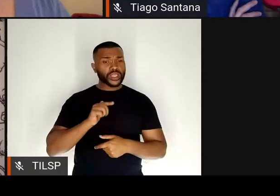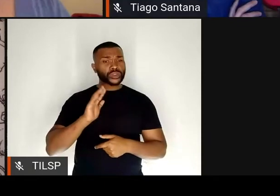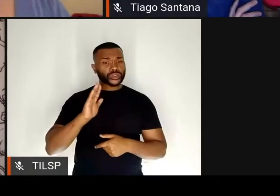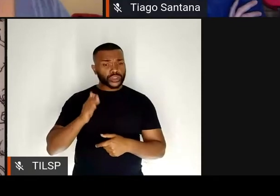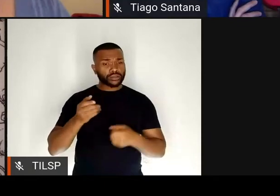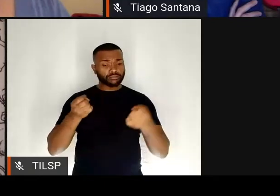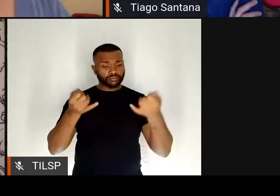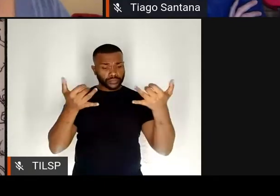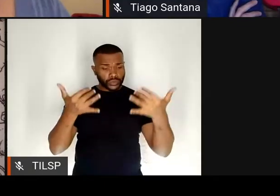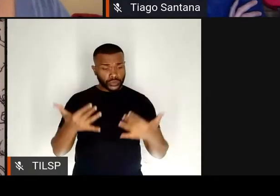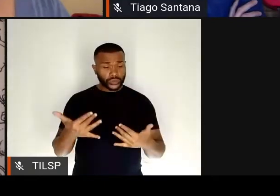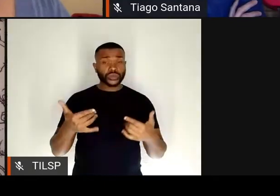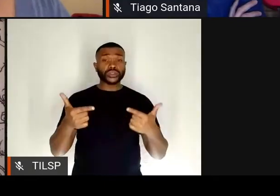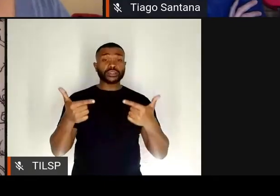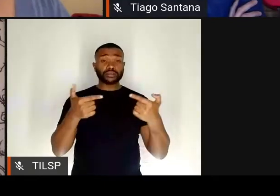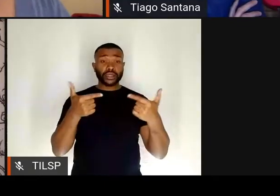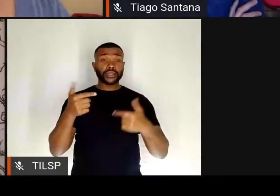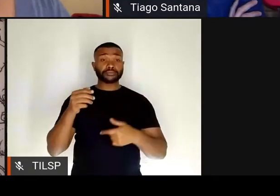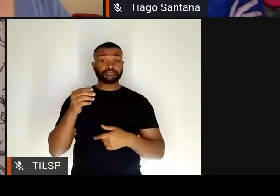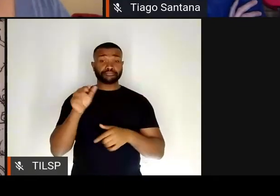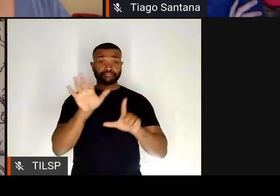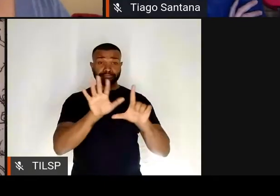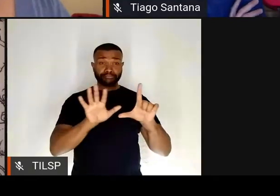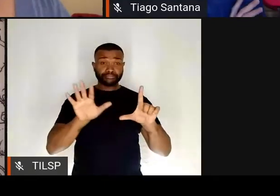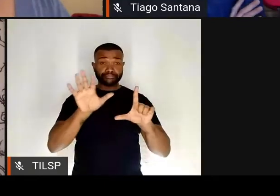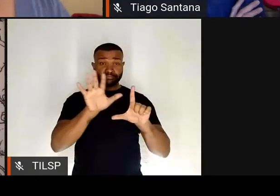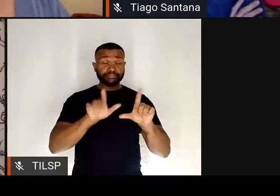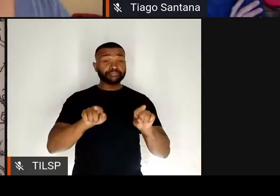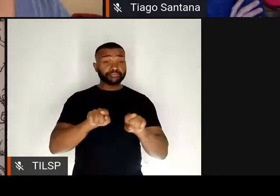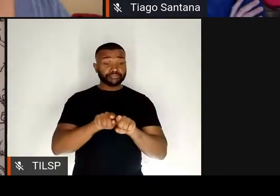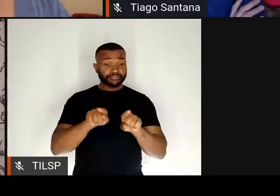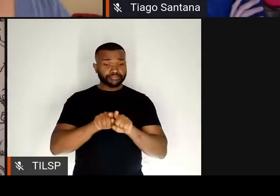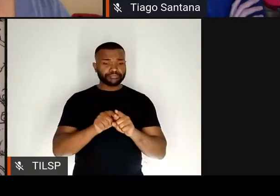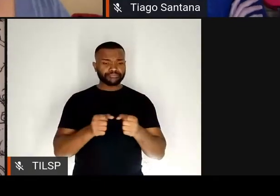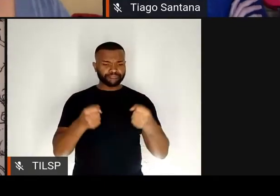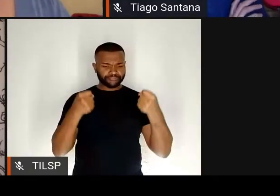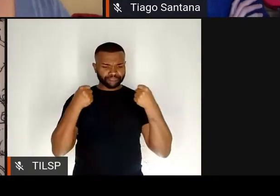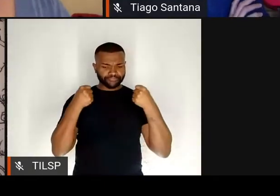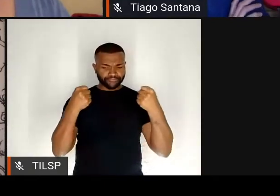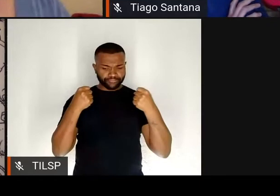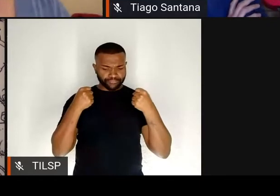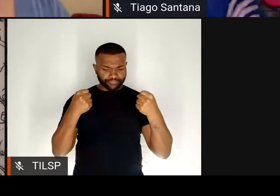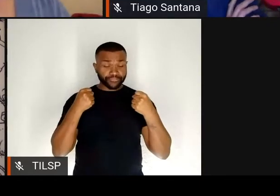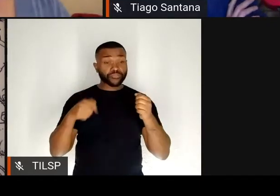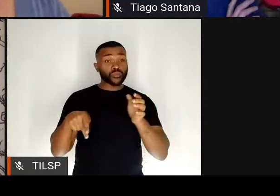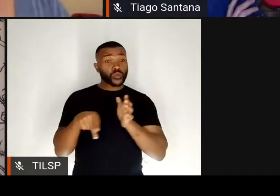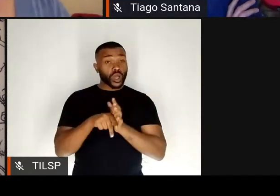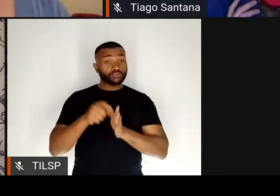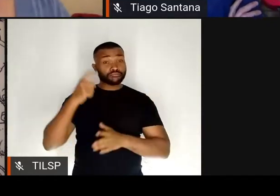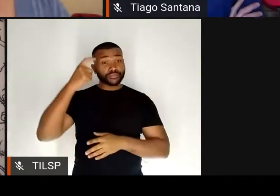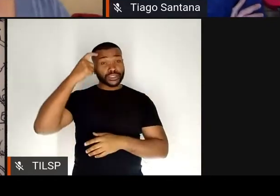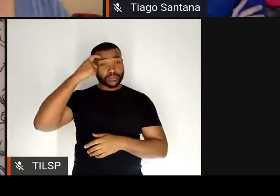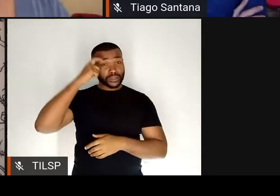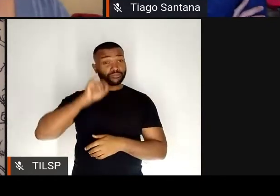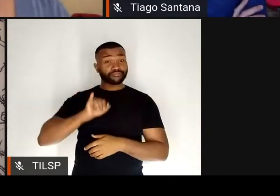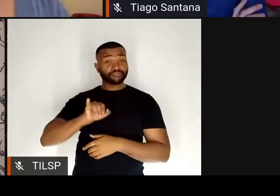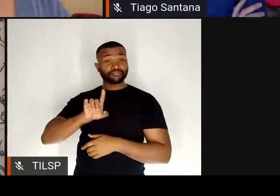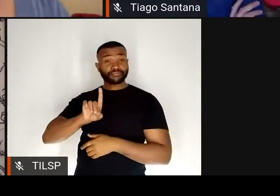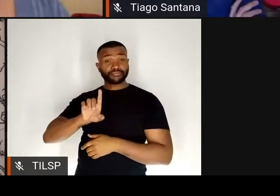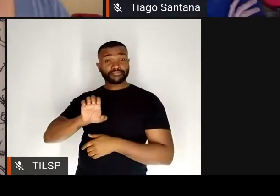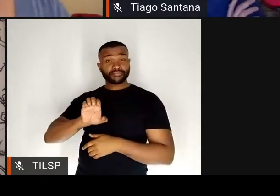você define como uma guerra de imagens, mas que é uma polarização forte, né, também do ponto de vista ideológico, né, e que